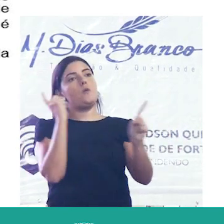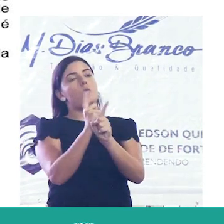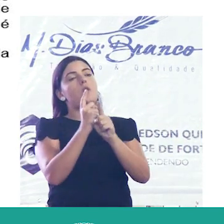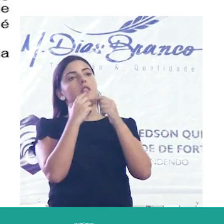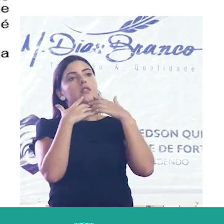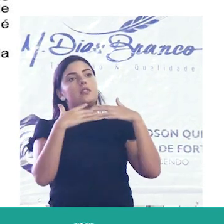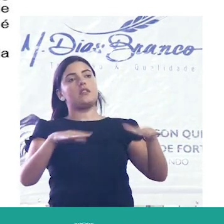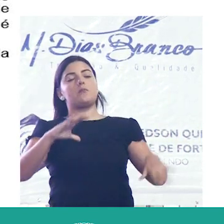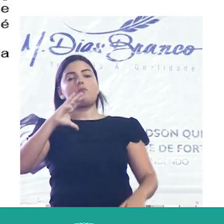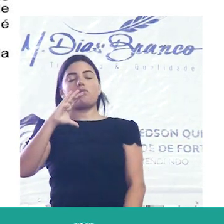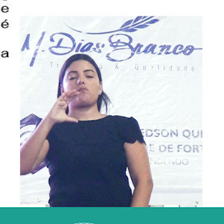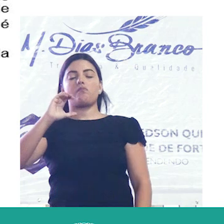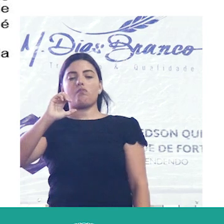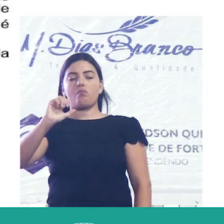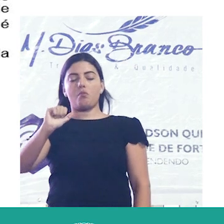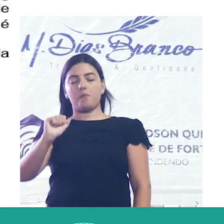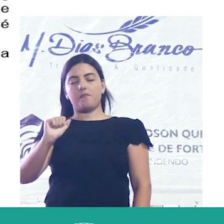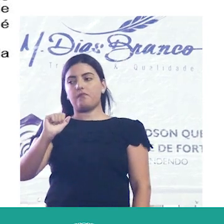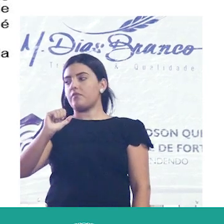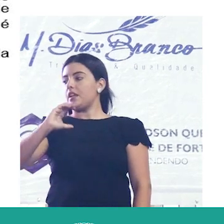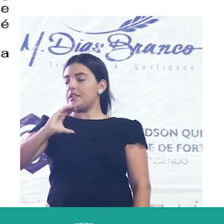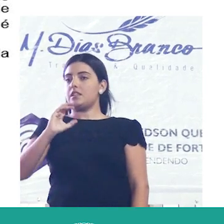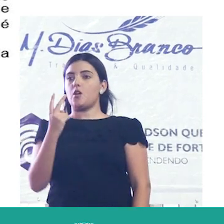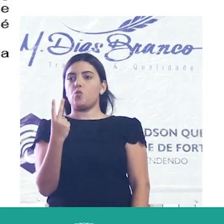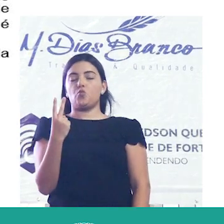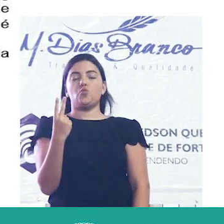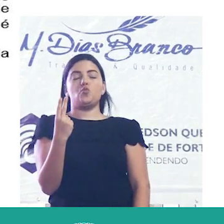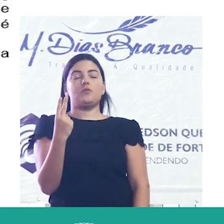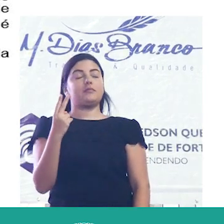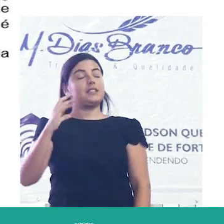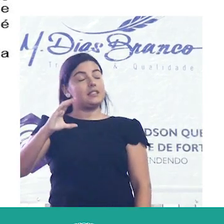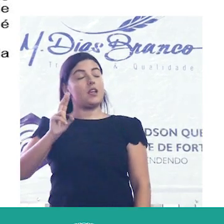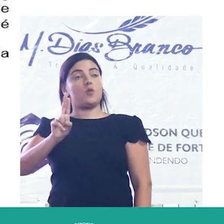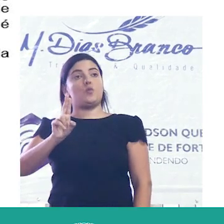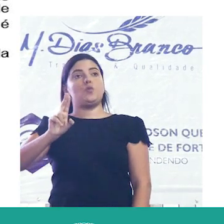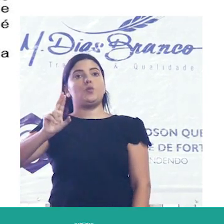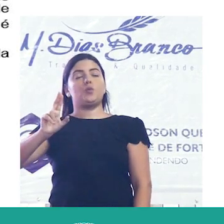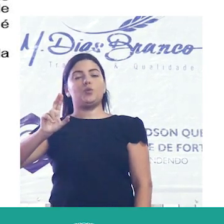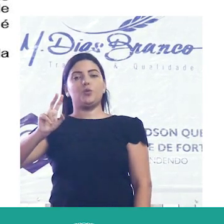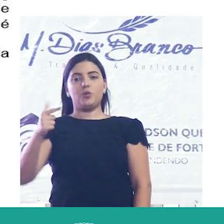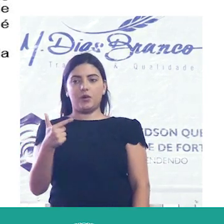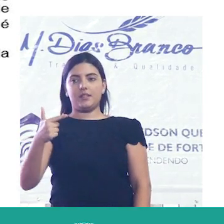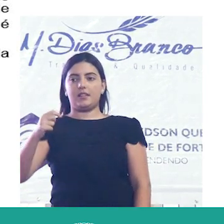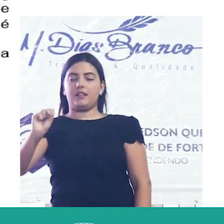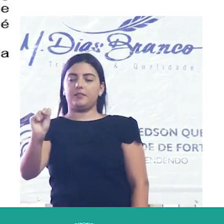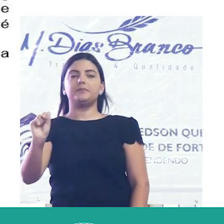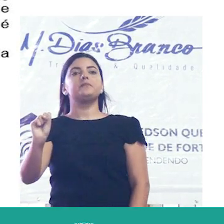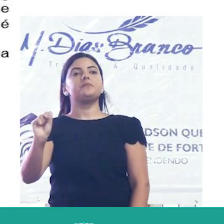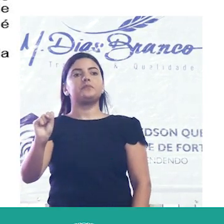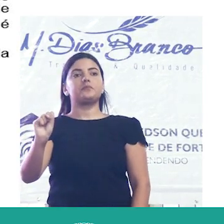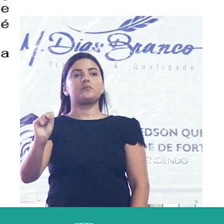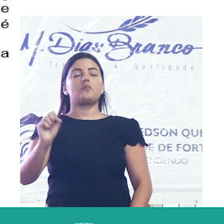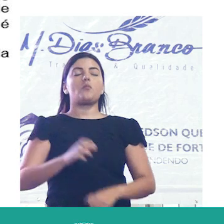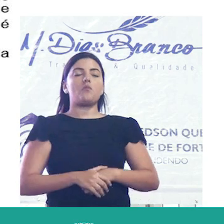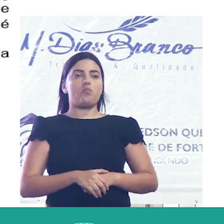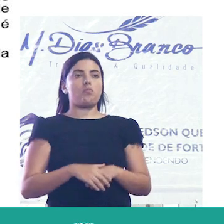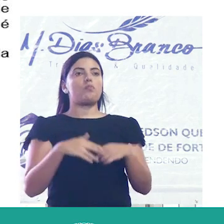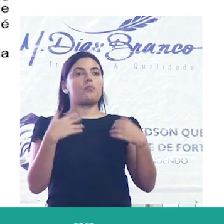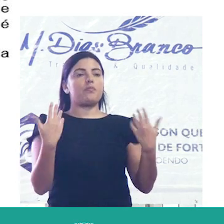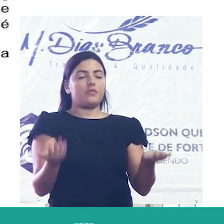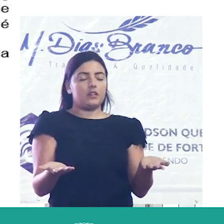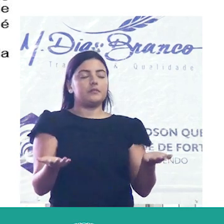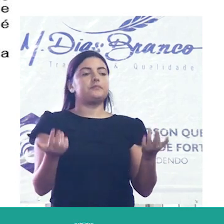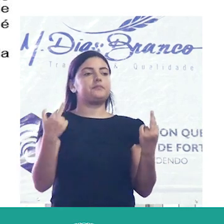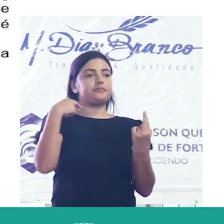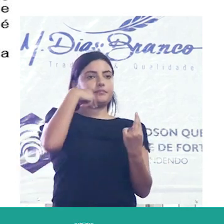de calcocita, Cu2S, de massa molar 159 gramas por mol. Por meio da